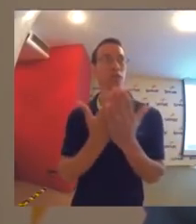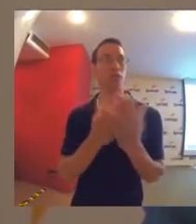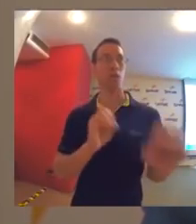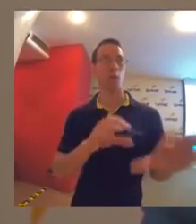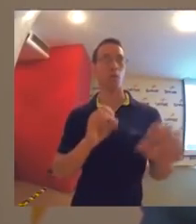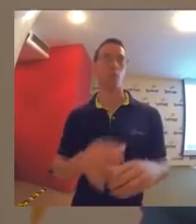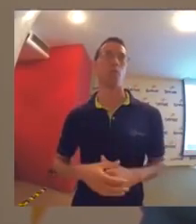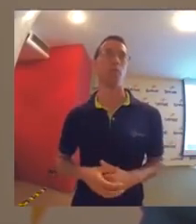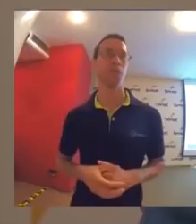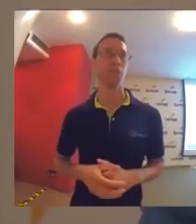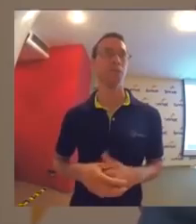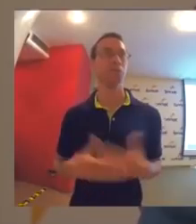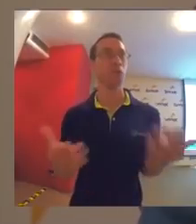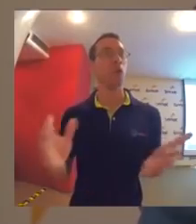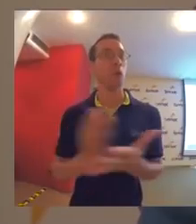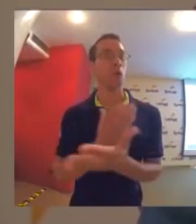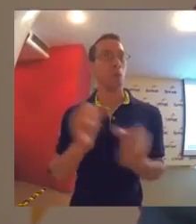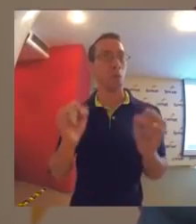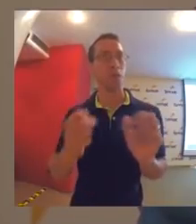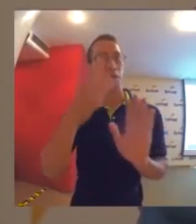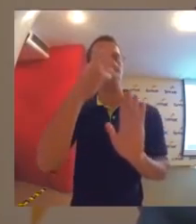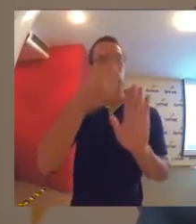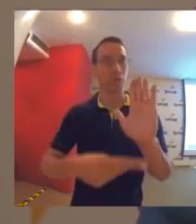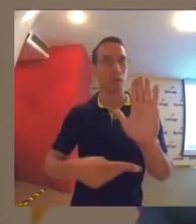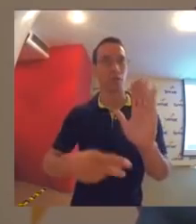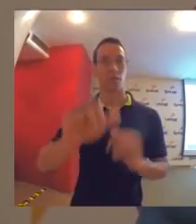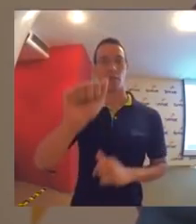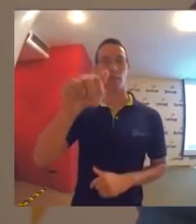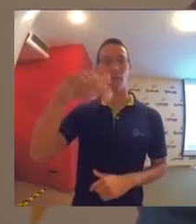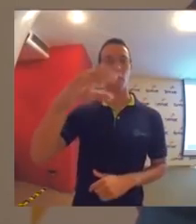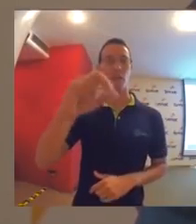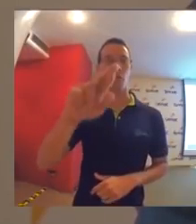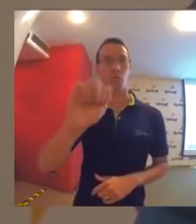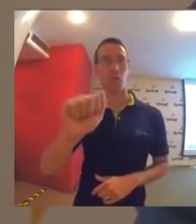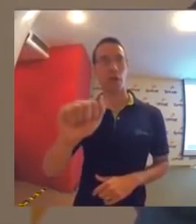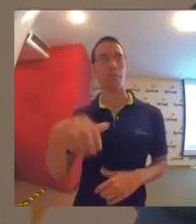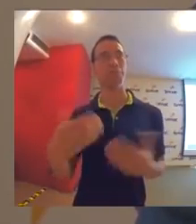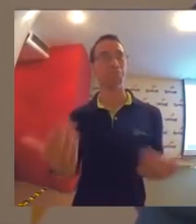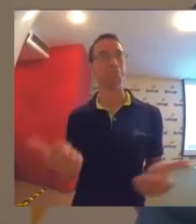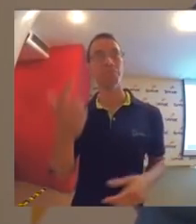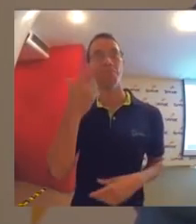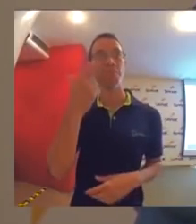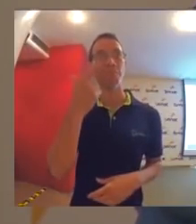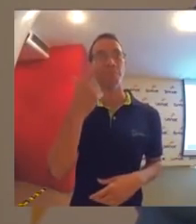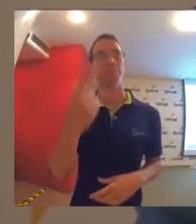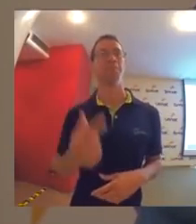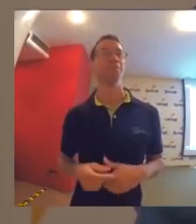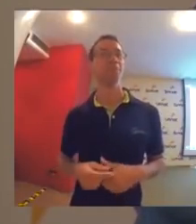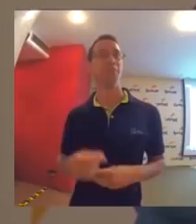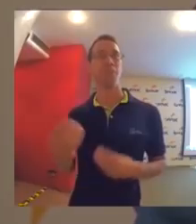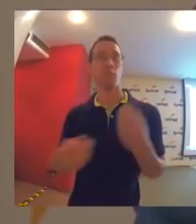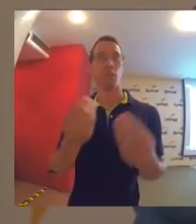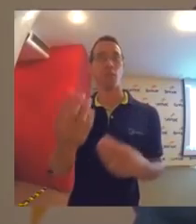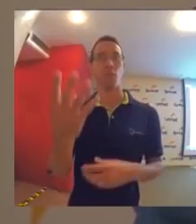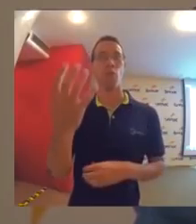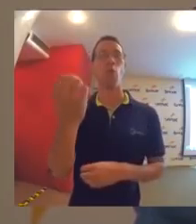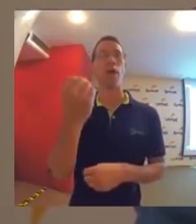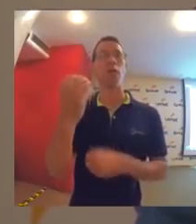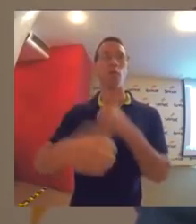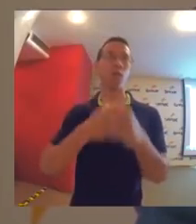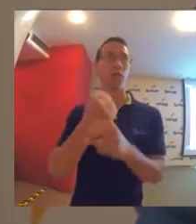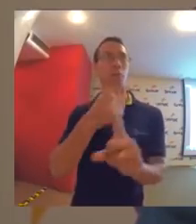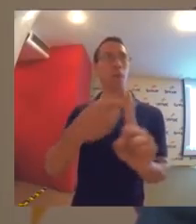Talvez tivessem ouvido falar de uma coisa chamada Projeto Âncora, onde eu estive desde há 4 anos e meio.